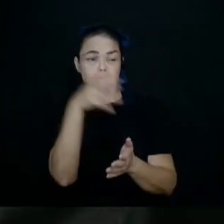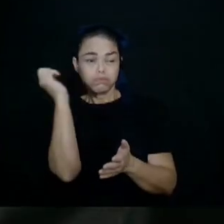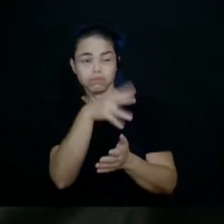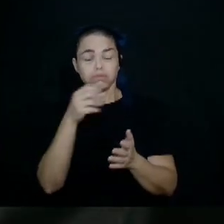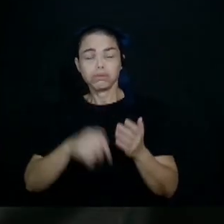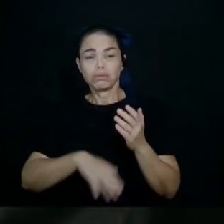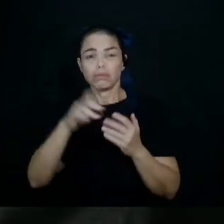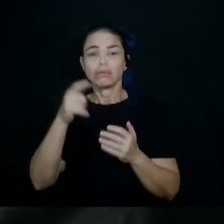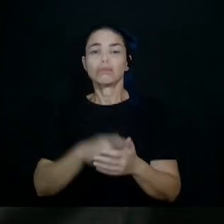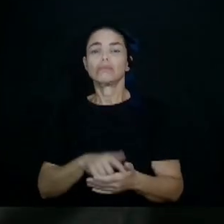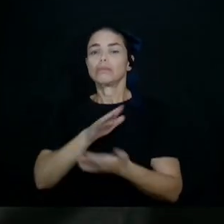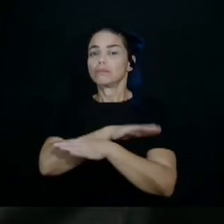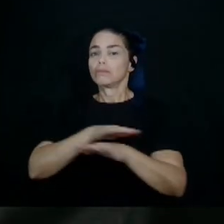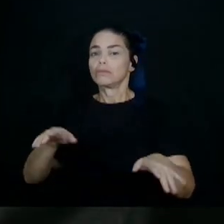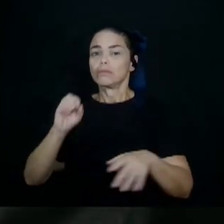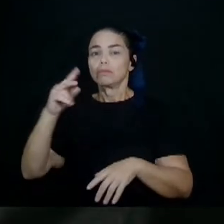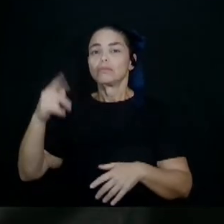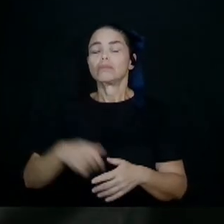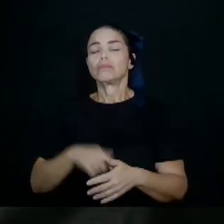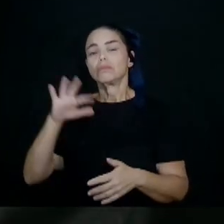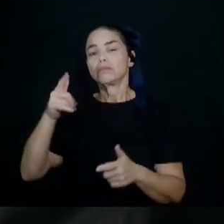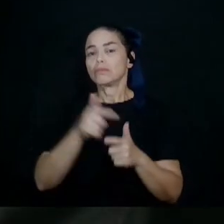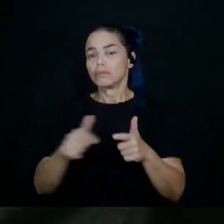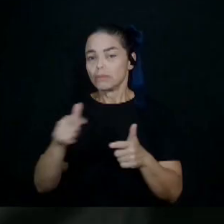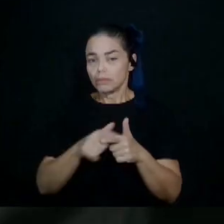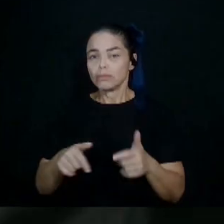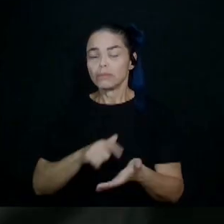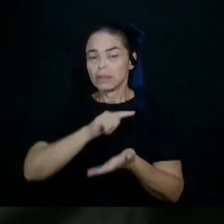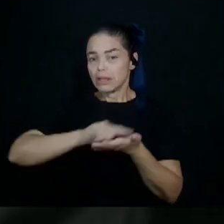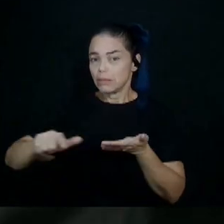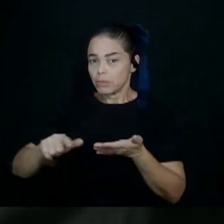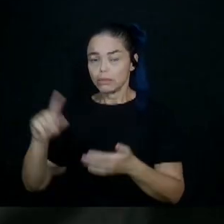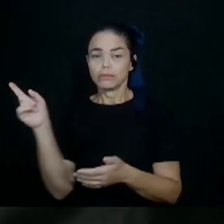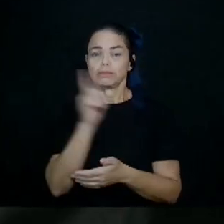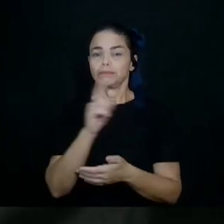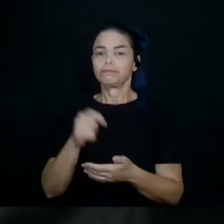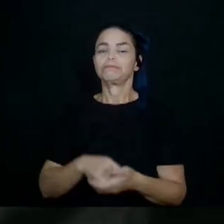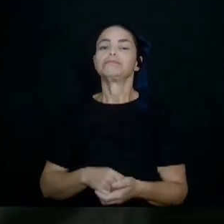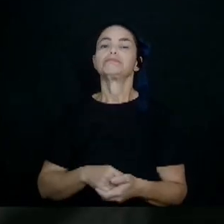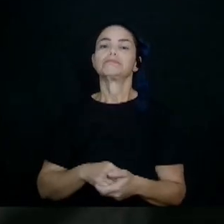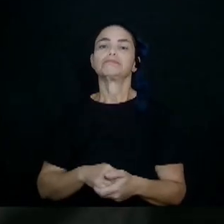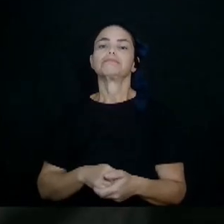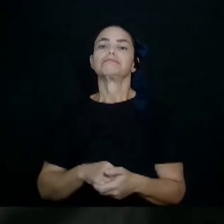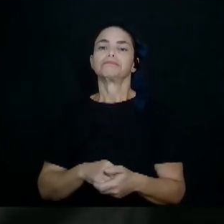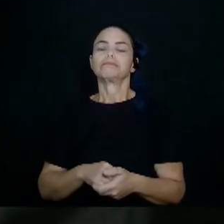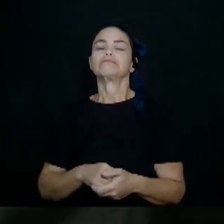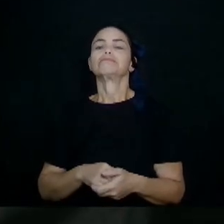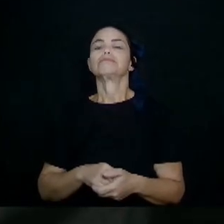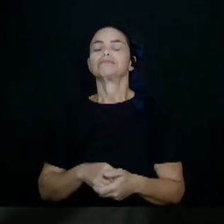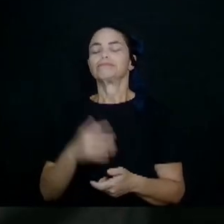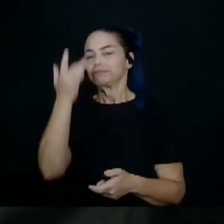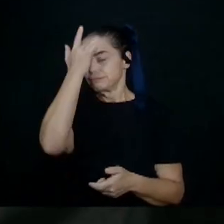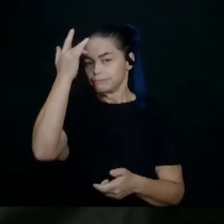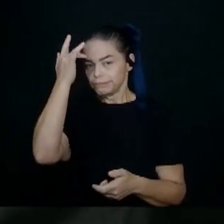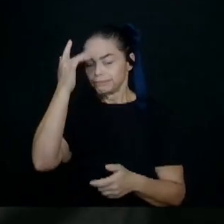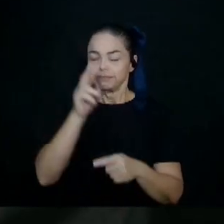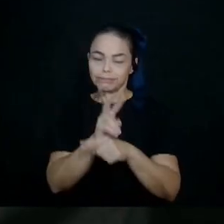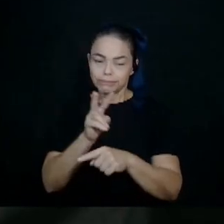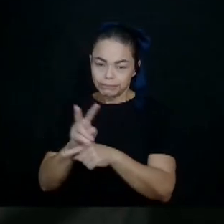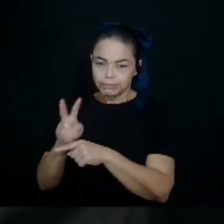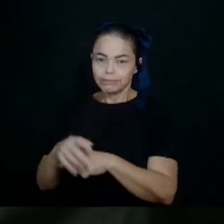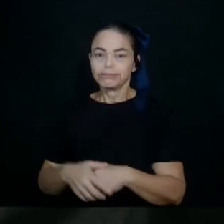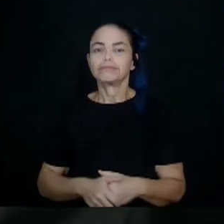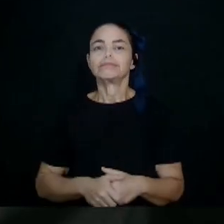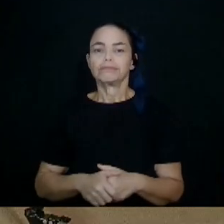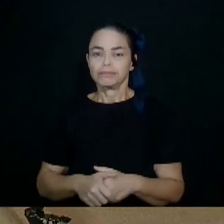tá ok, resolvemos o seu problema. Não, né? Não, é saúde mental, é cuidado e é um